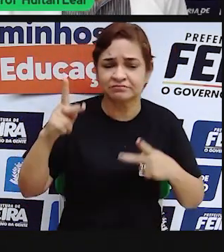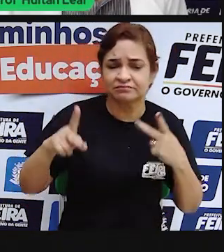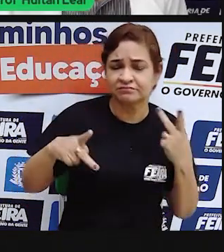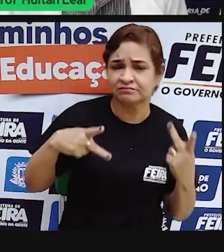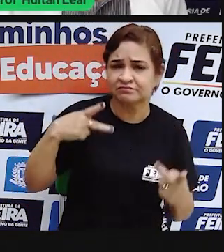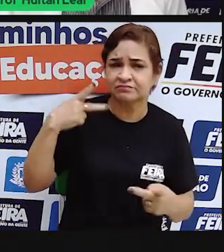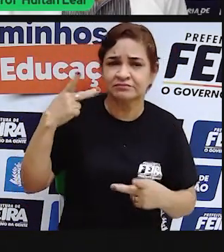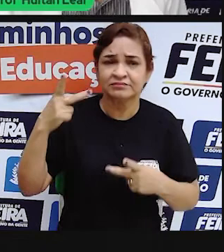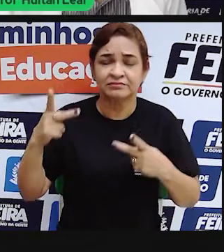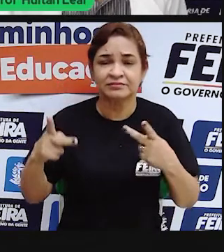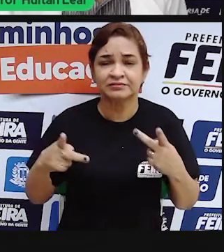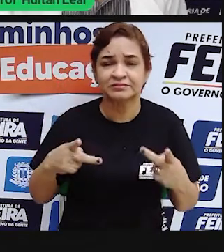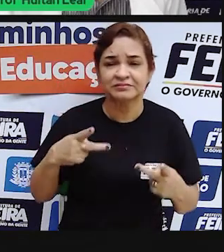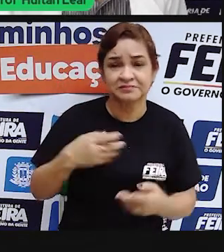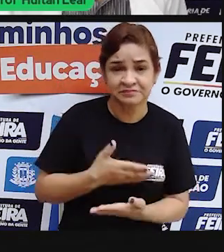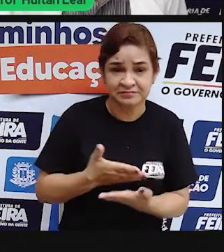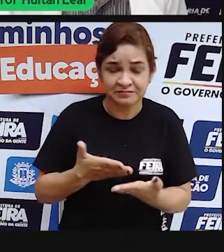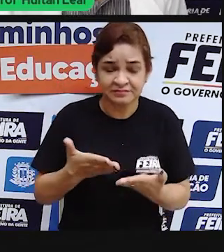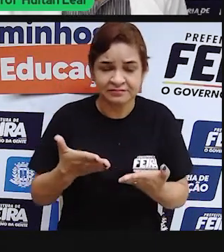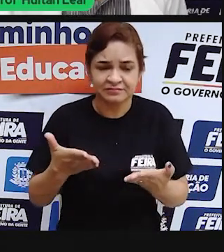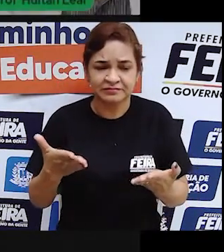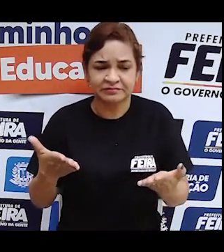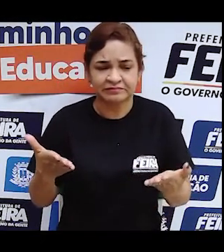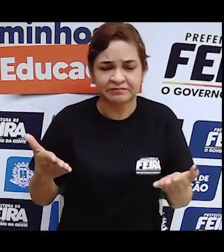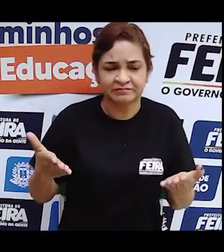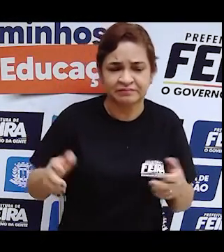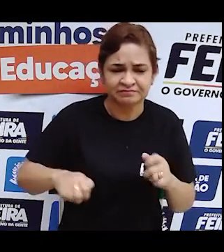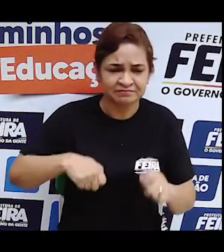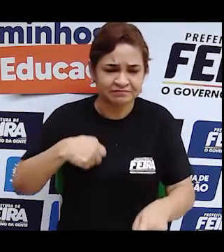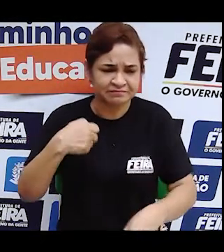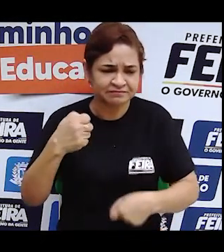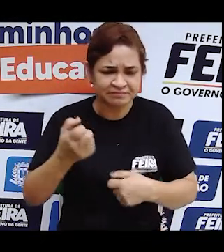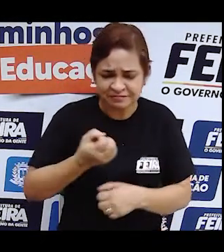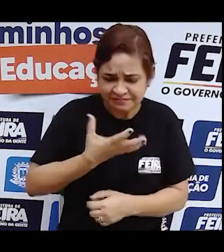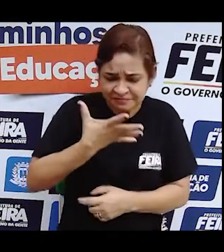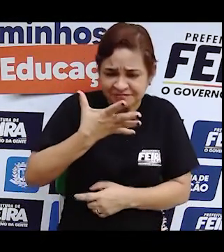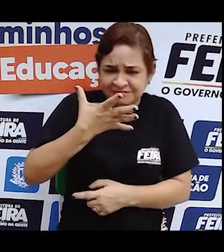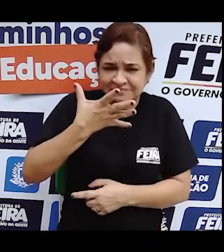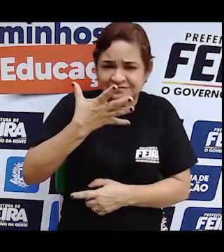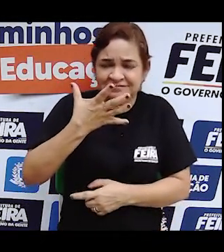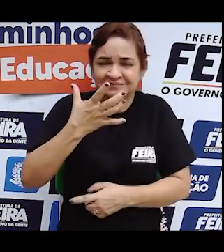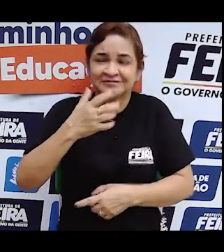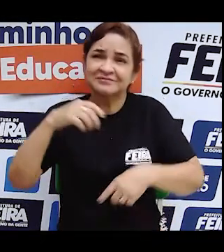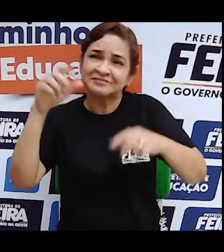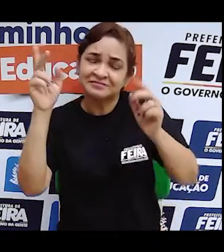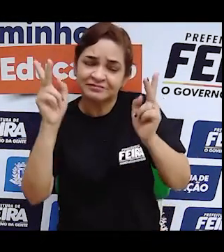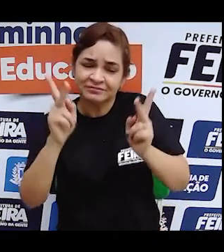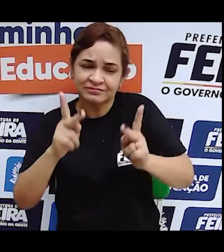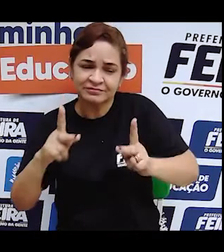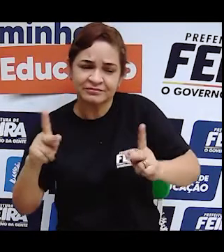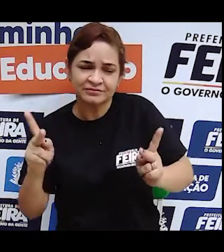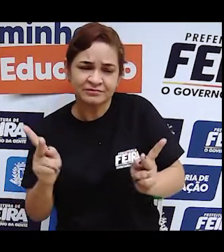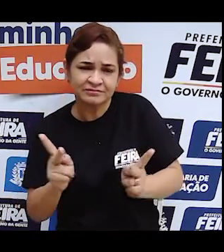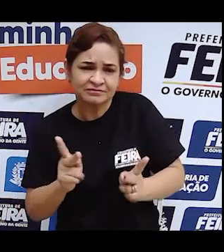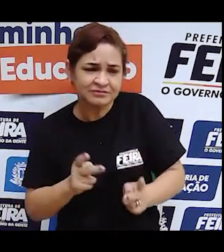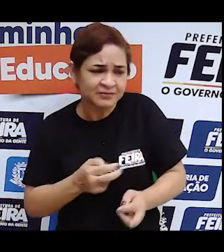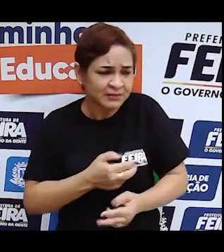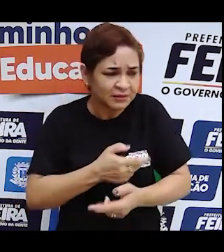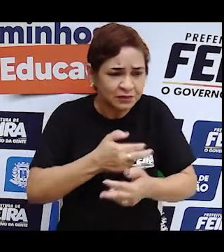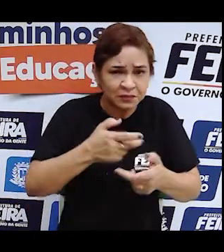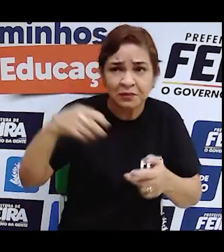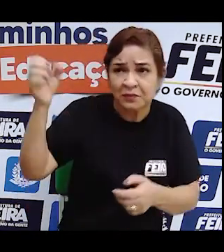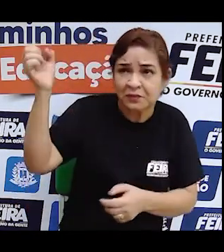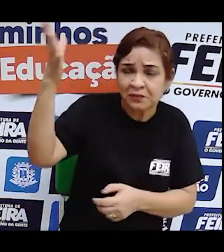sirva apenas para nós dois. Sinais de bem, desejos de cais, pequenos fragmentos